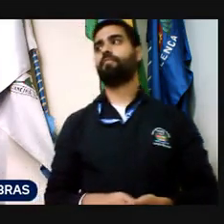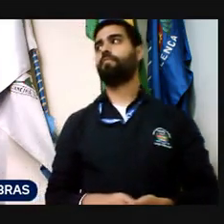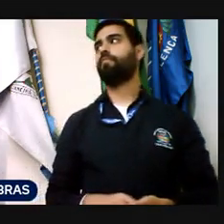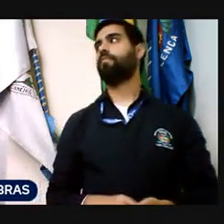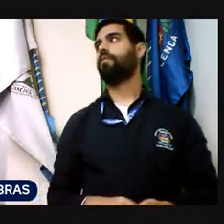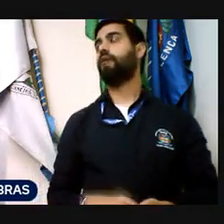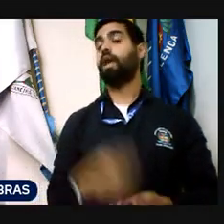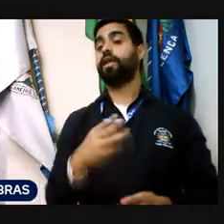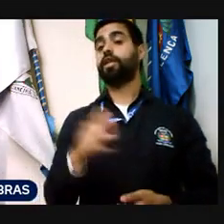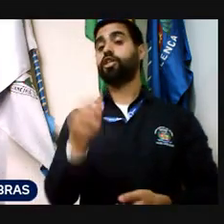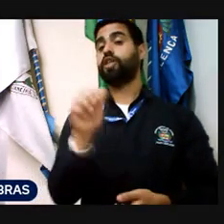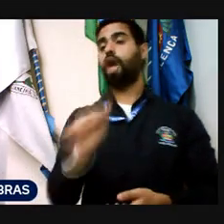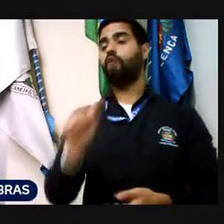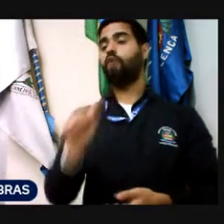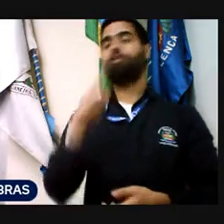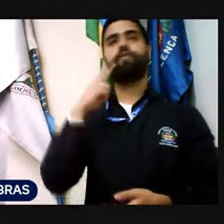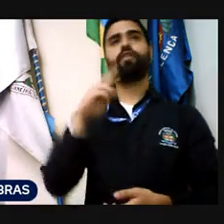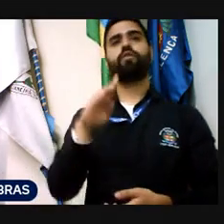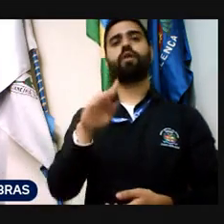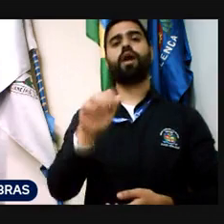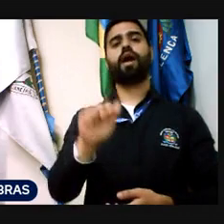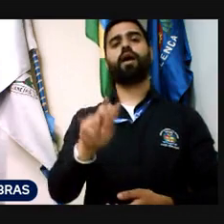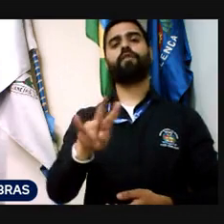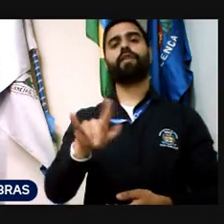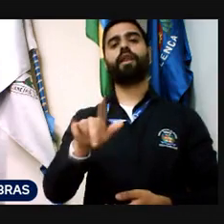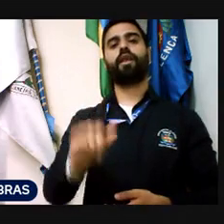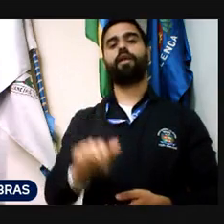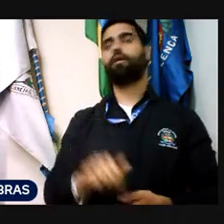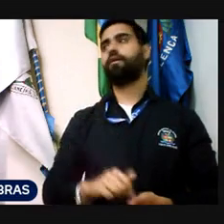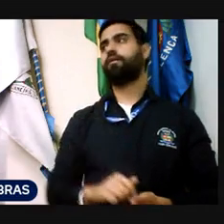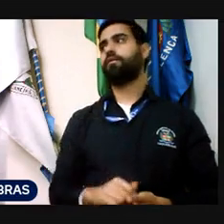3 de agosto de 2021, vereador Eduardo Ávila.